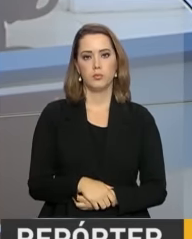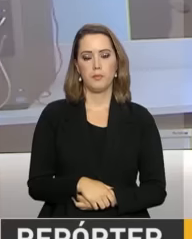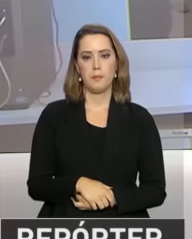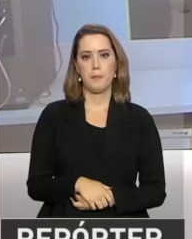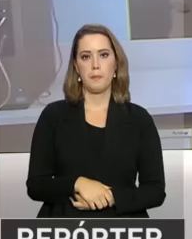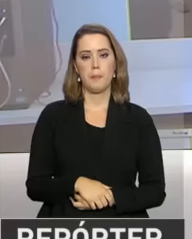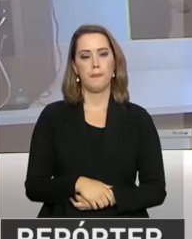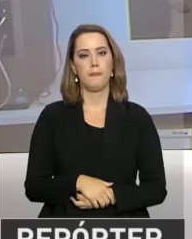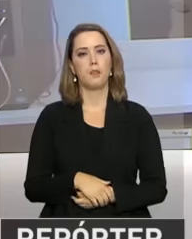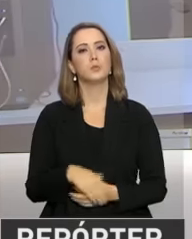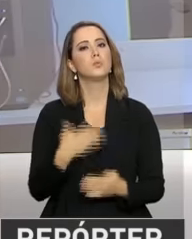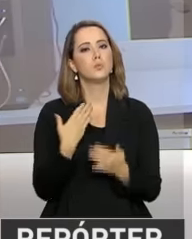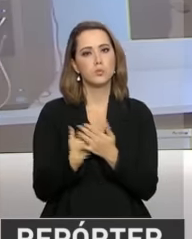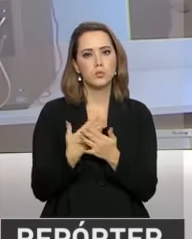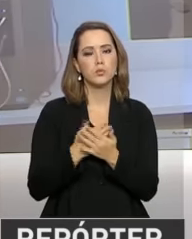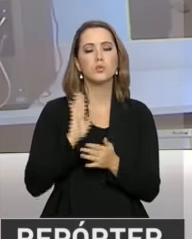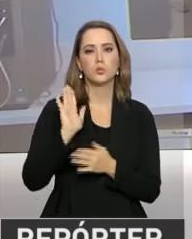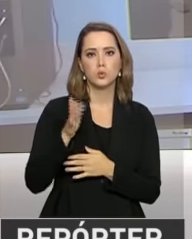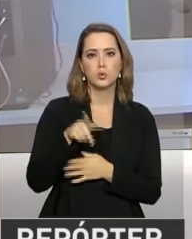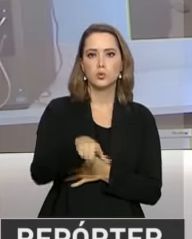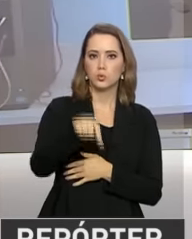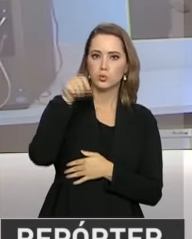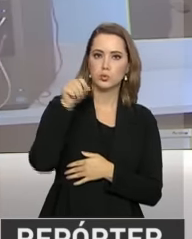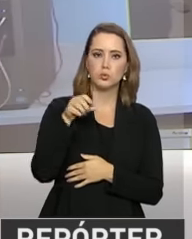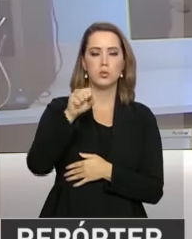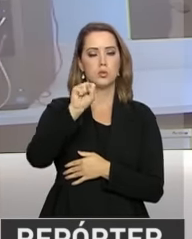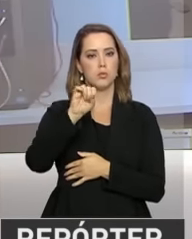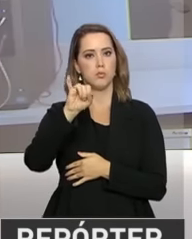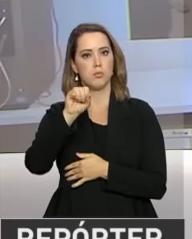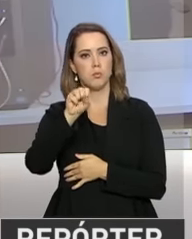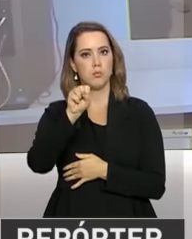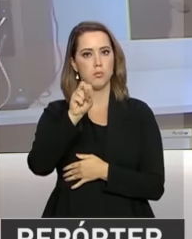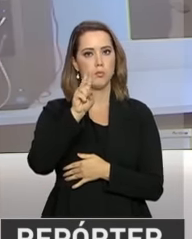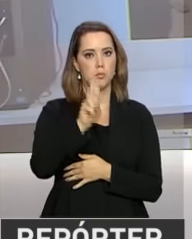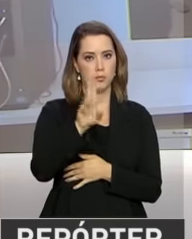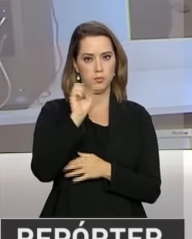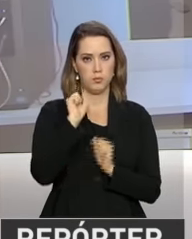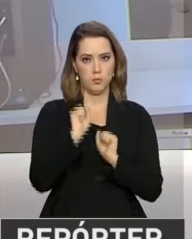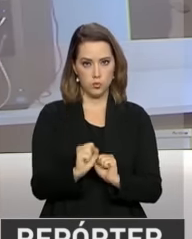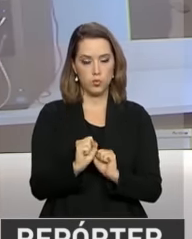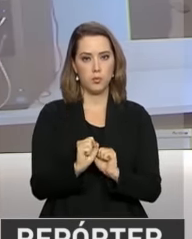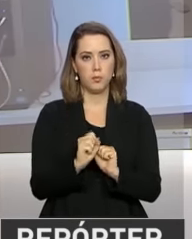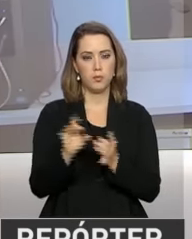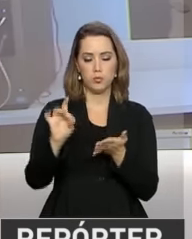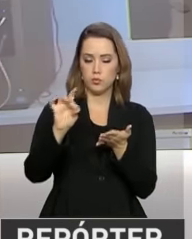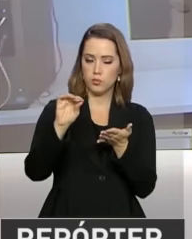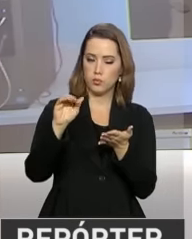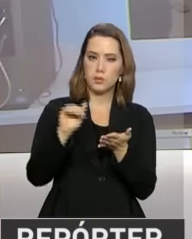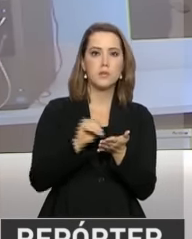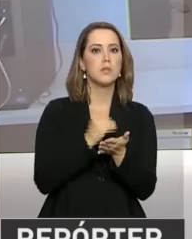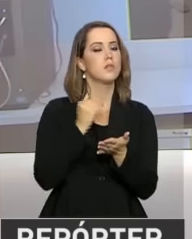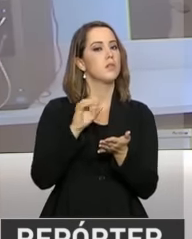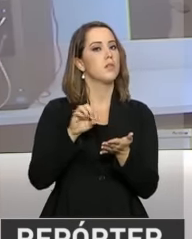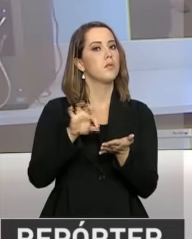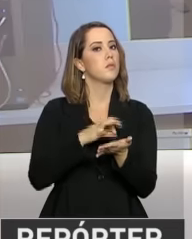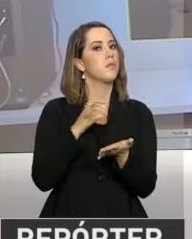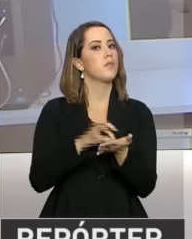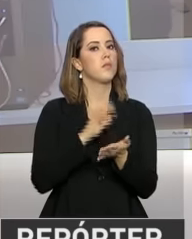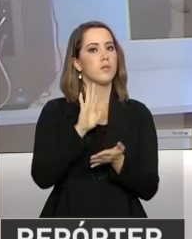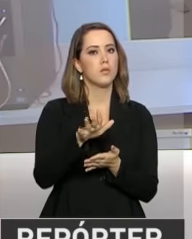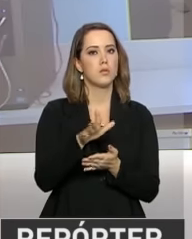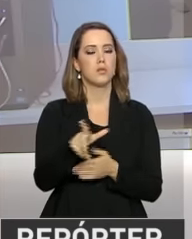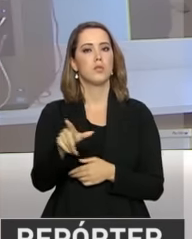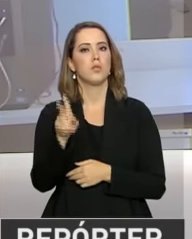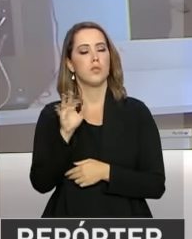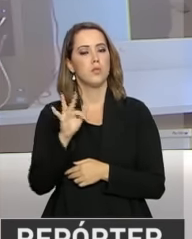e os estudantes selecionados pelo cisu o sistema de seleção unificada já podem fazer a matrícula nas instituições públicas de